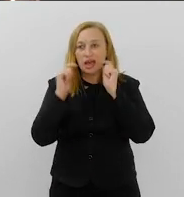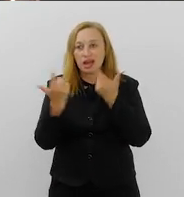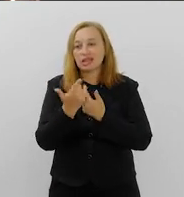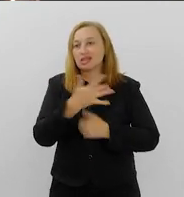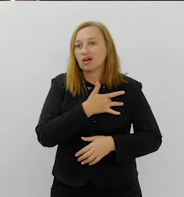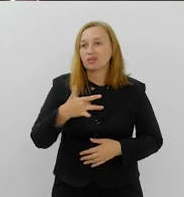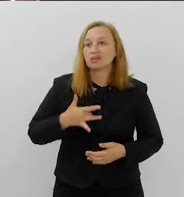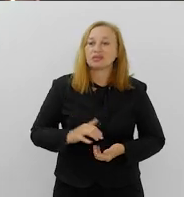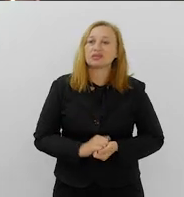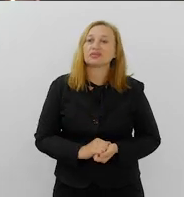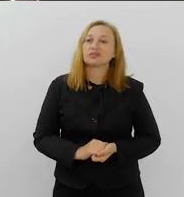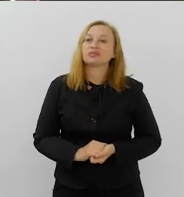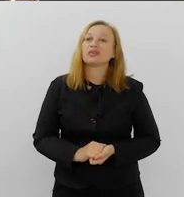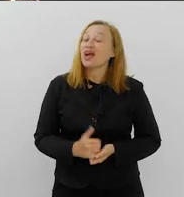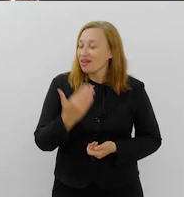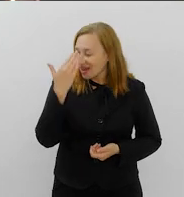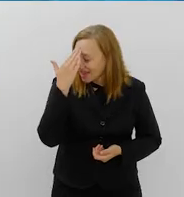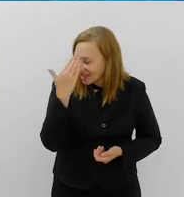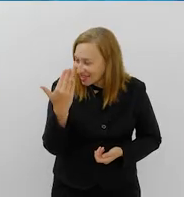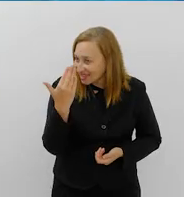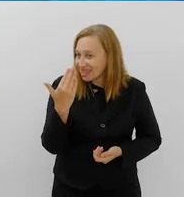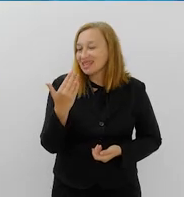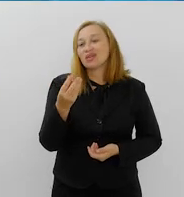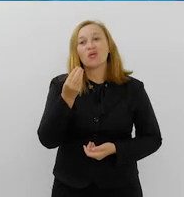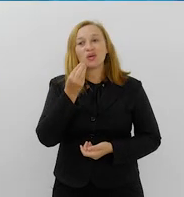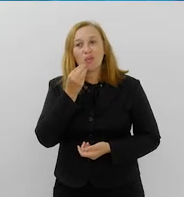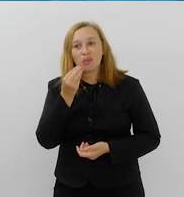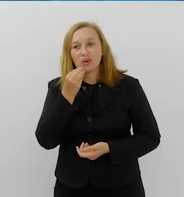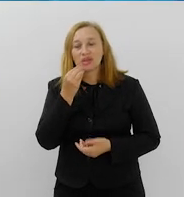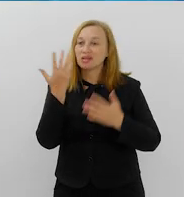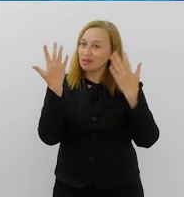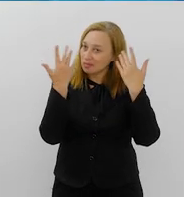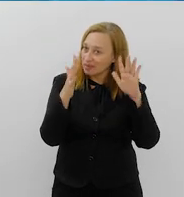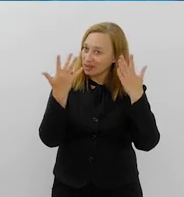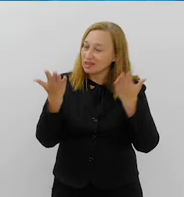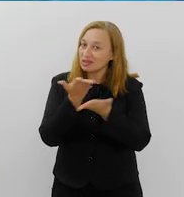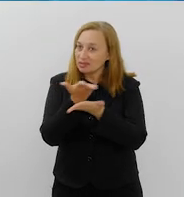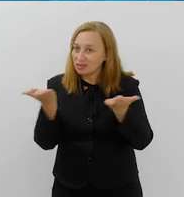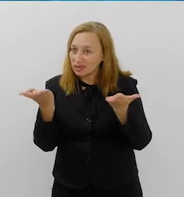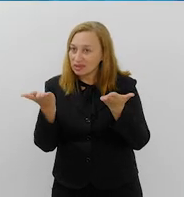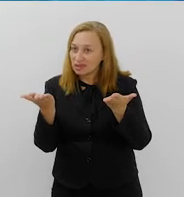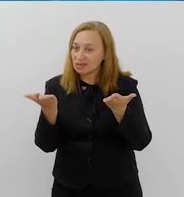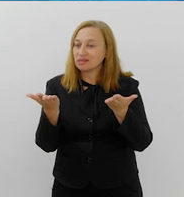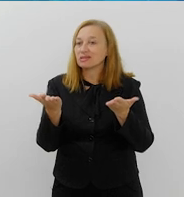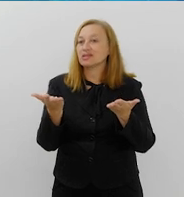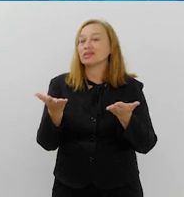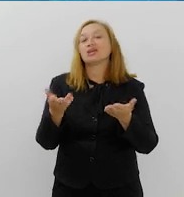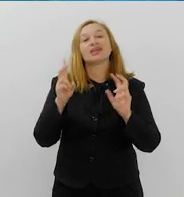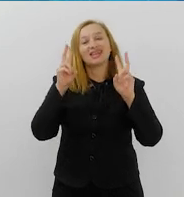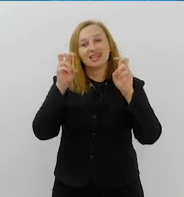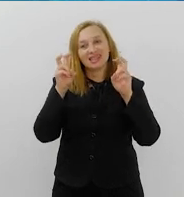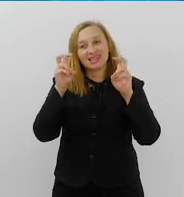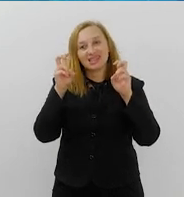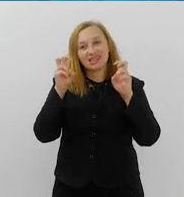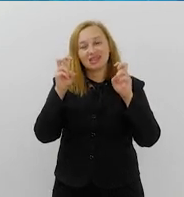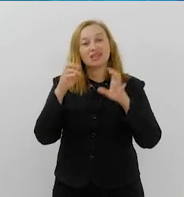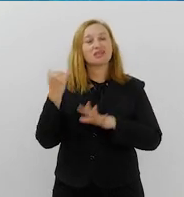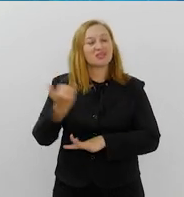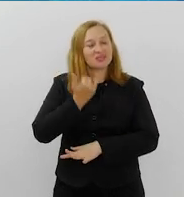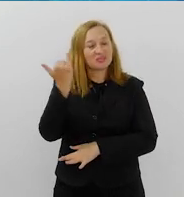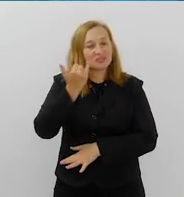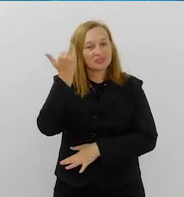presença aqui no Alerj Saúde. Eu que agradeço essa oportunidade e parabenizo vocês por trazer esse